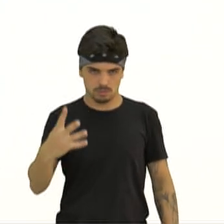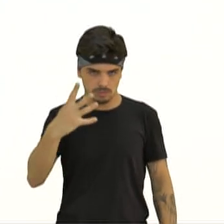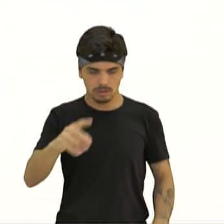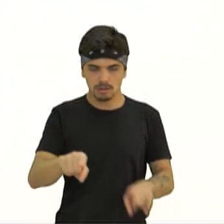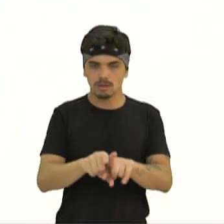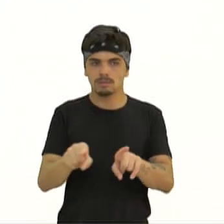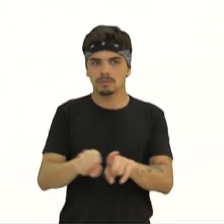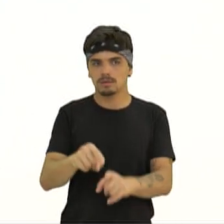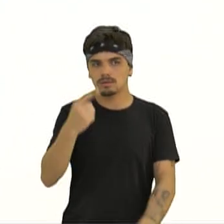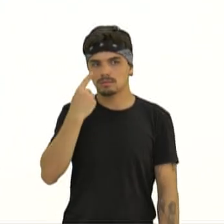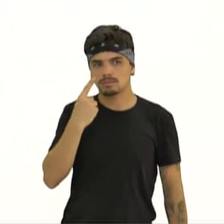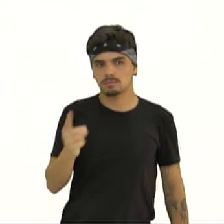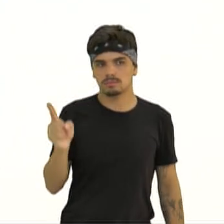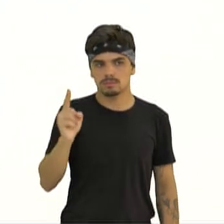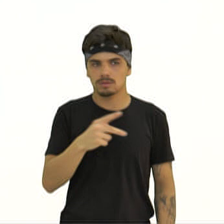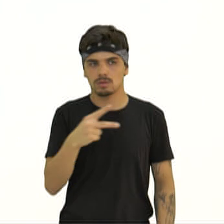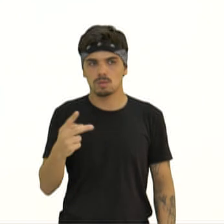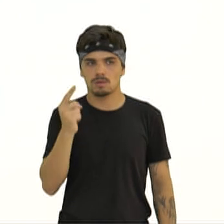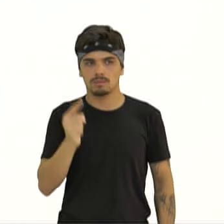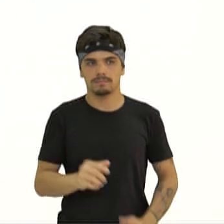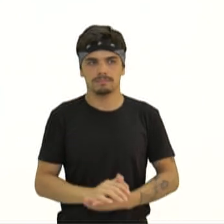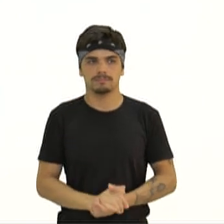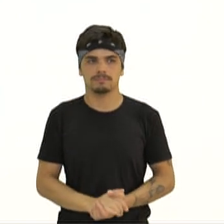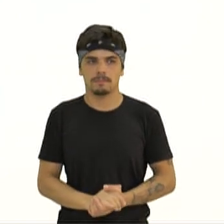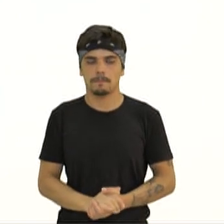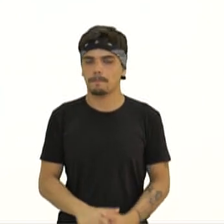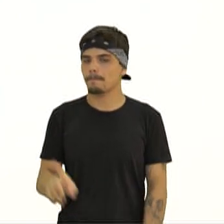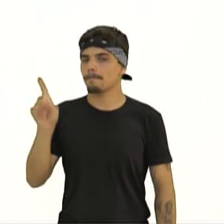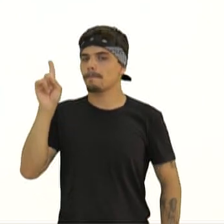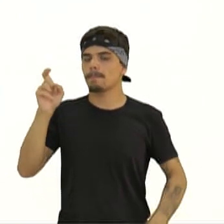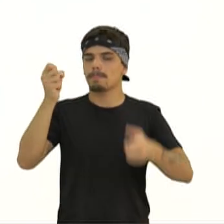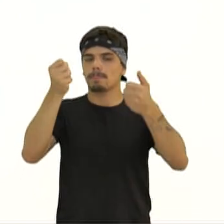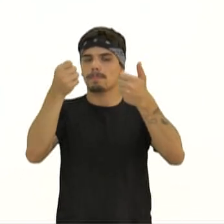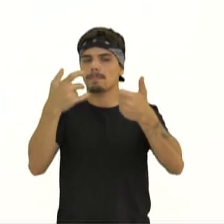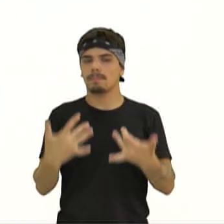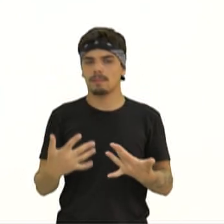4/5 eleva ao quadrado igual a 1. Então, aqui eu falo para os alunos, é uma